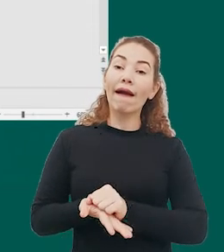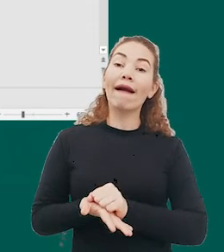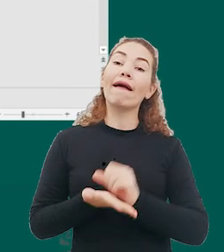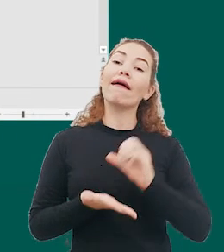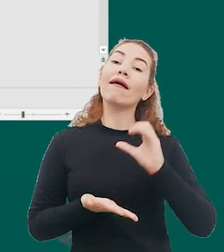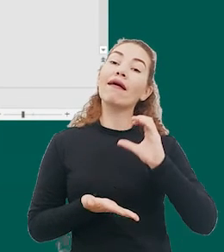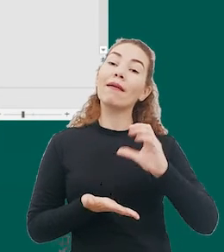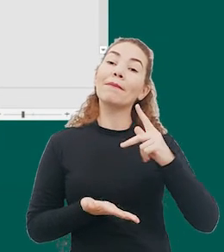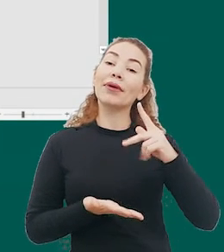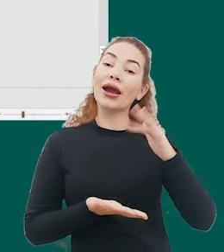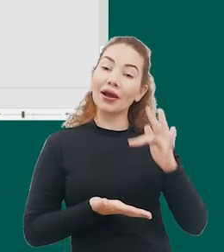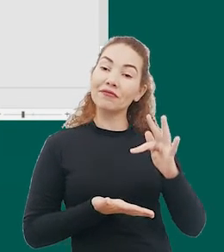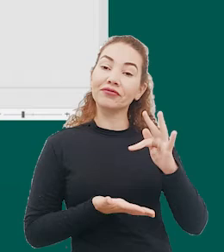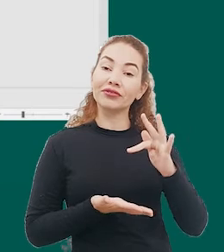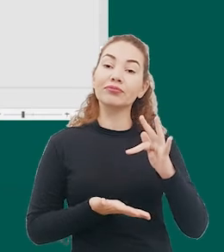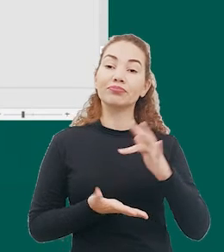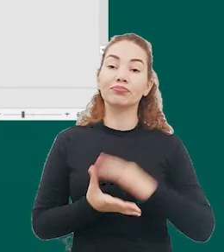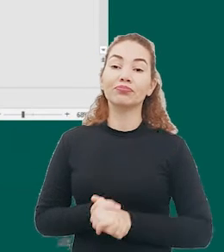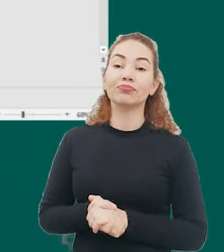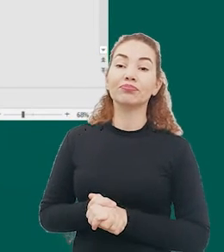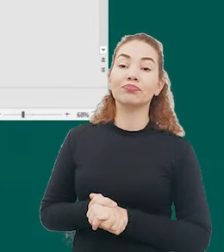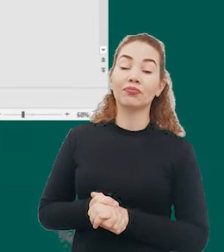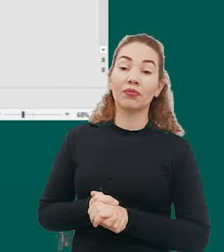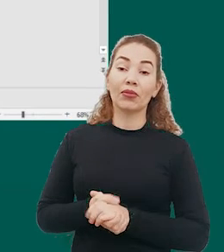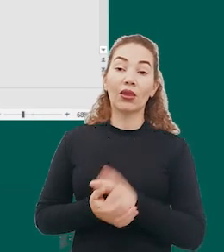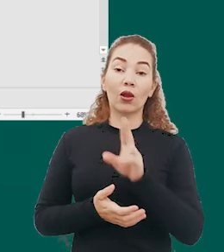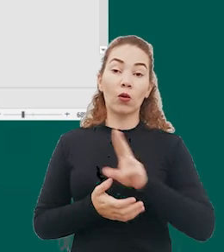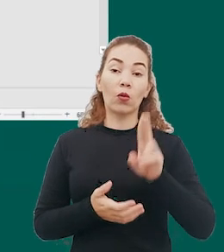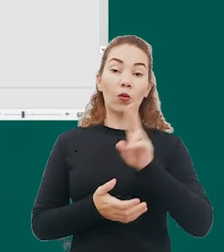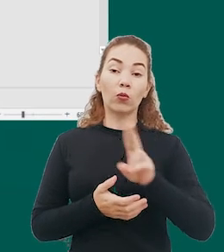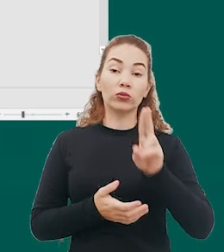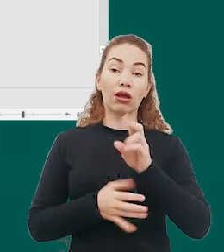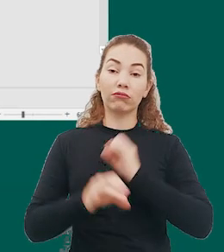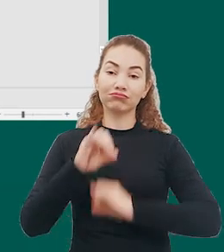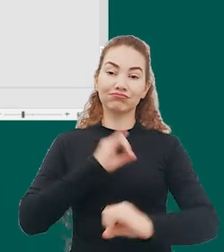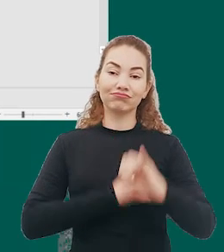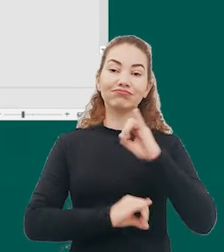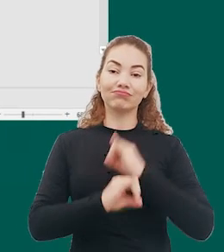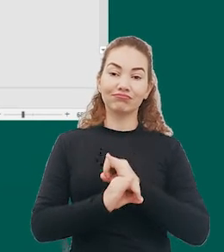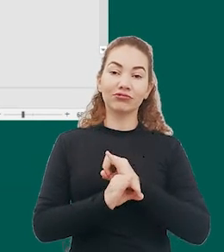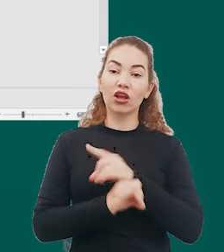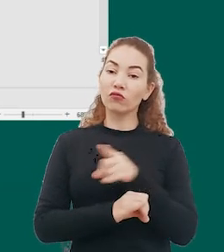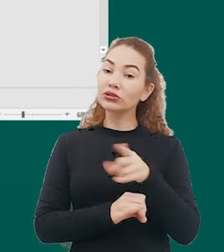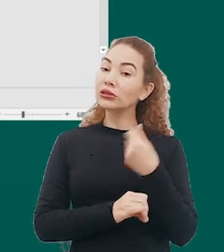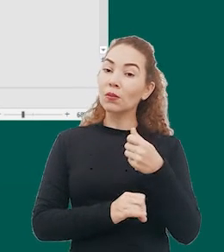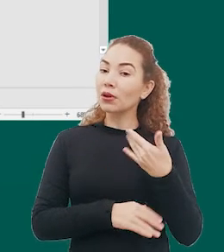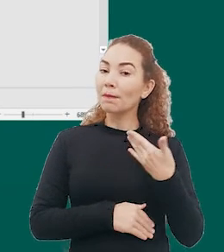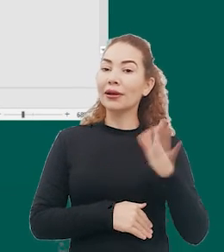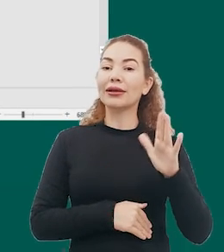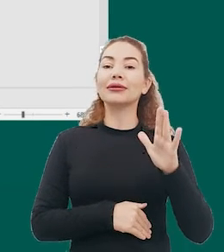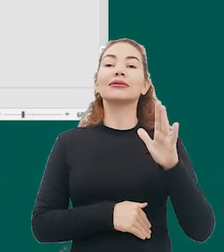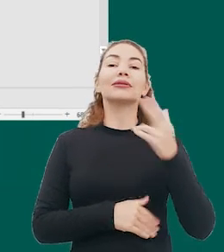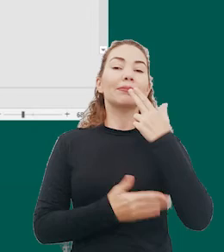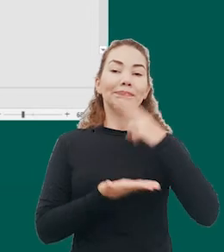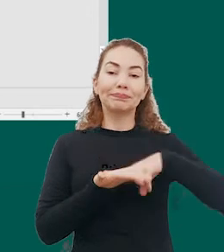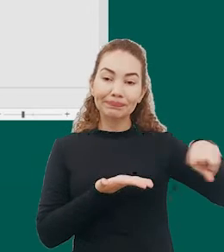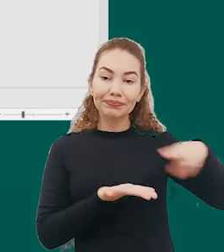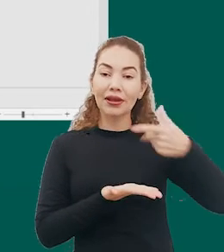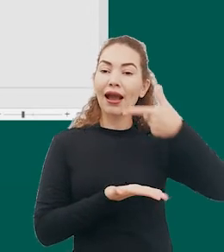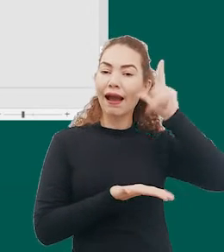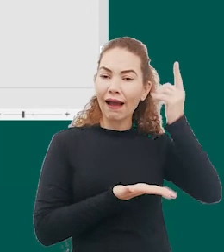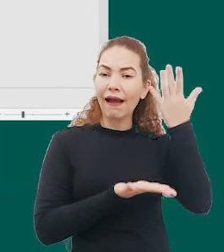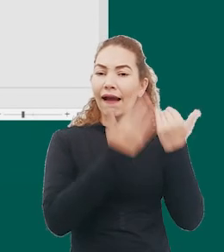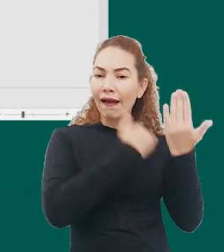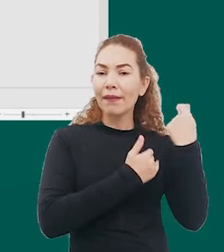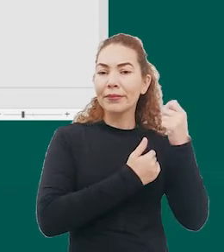do CPF através de um cadastro online. Vocês não precisam mais ir até o correio, como antes a